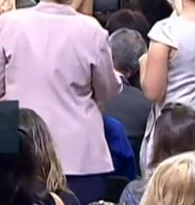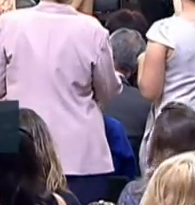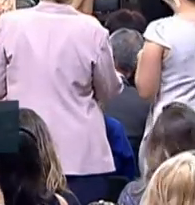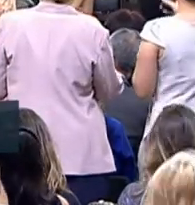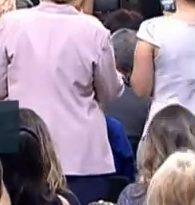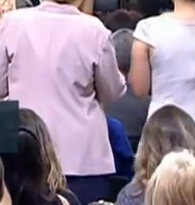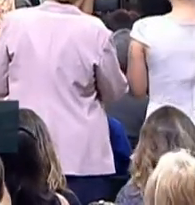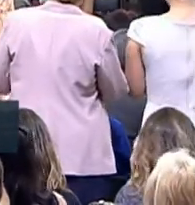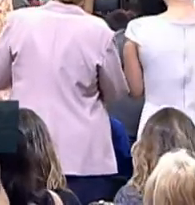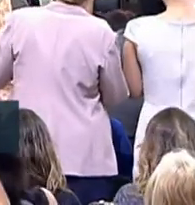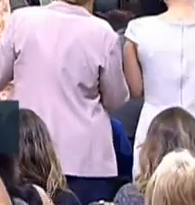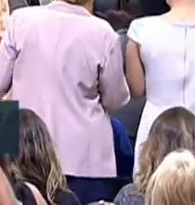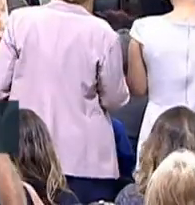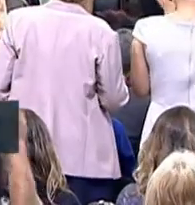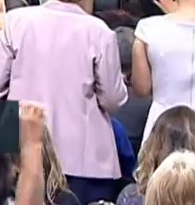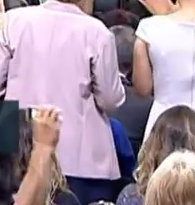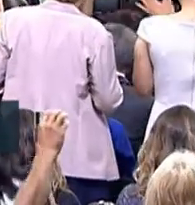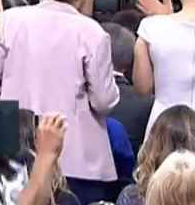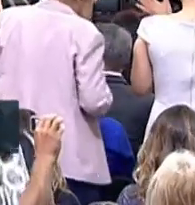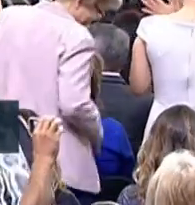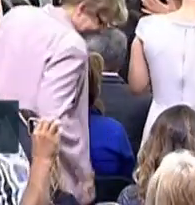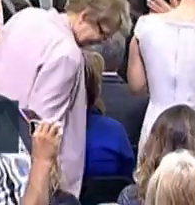E aí